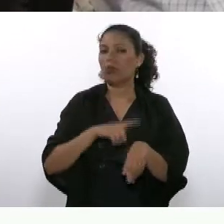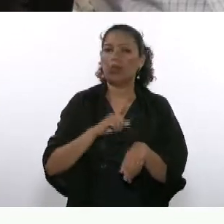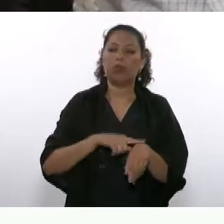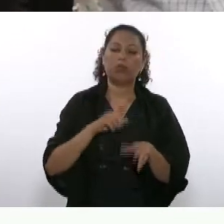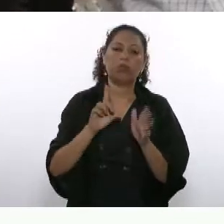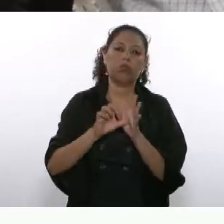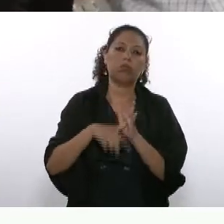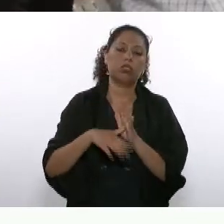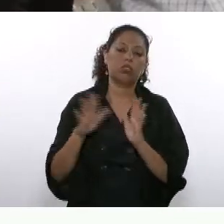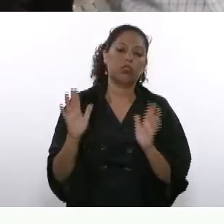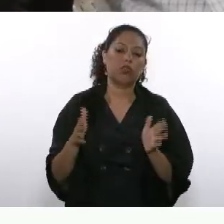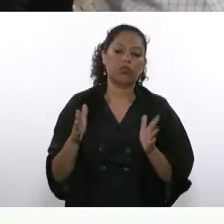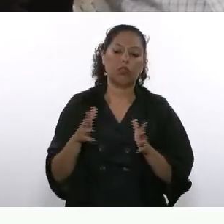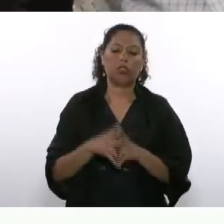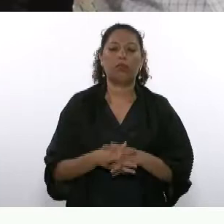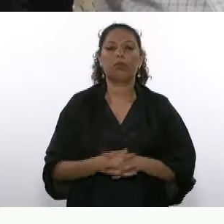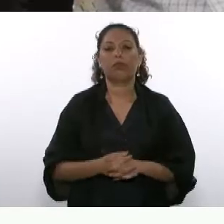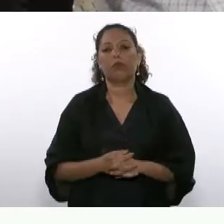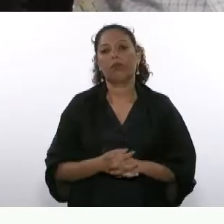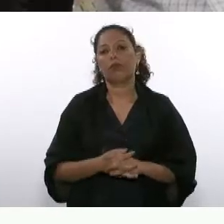e depois abro para as perguntas.